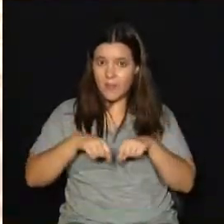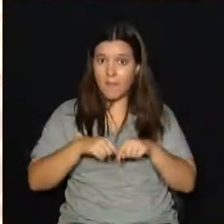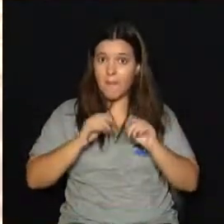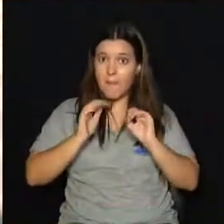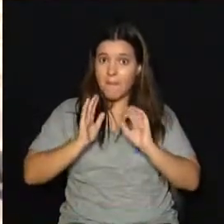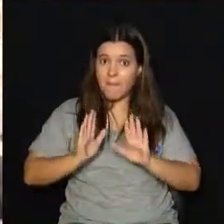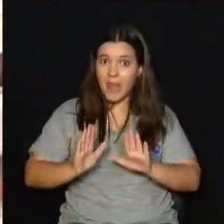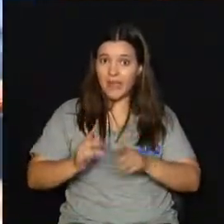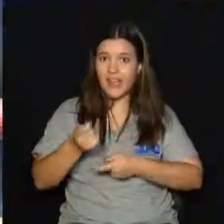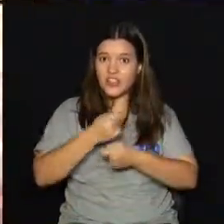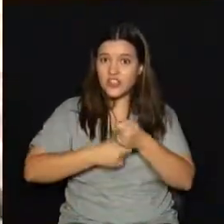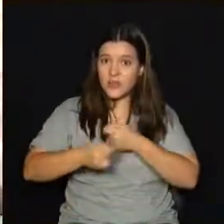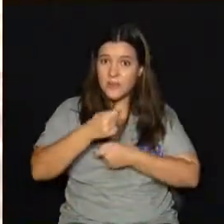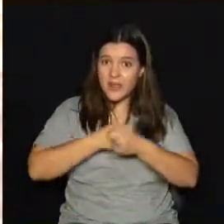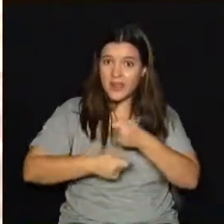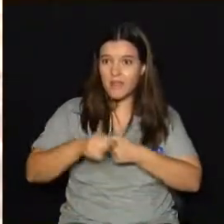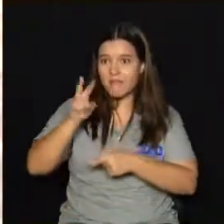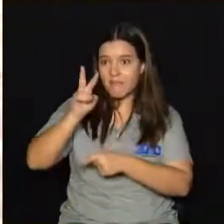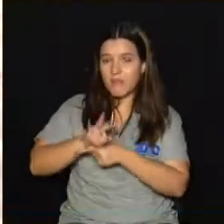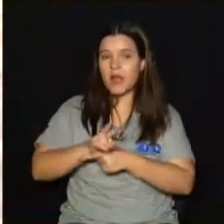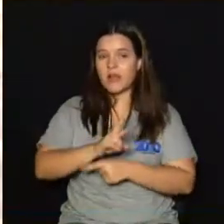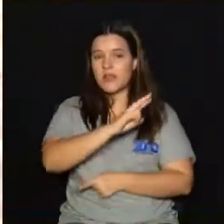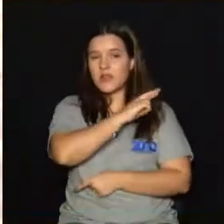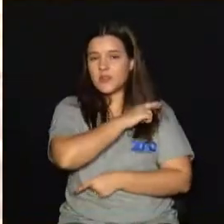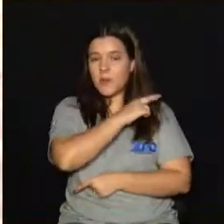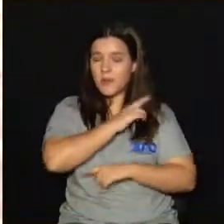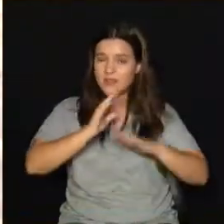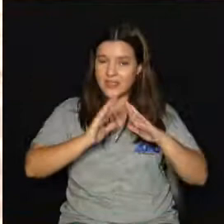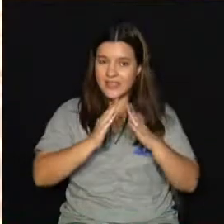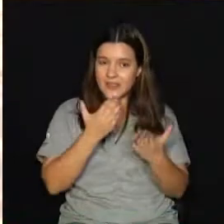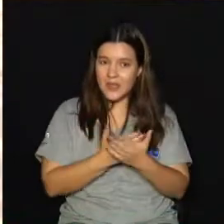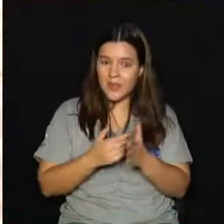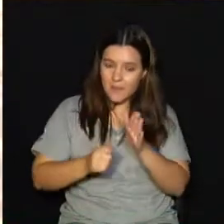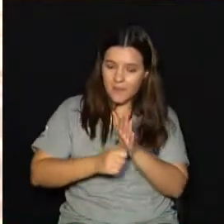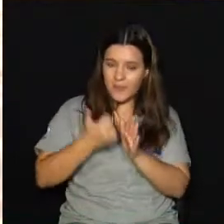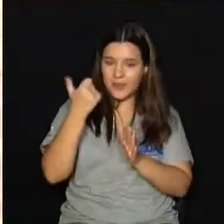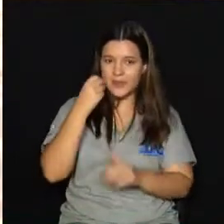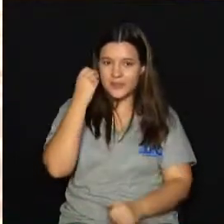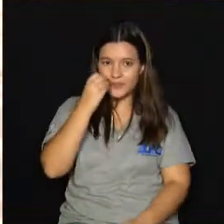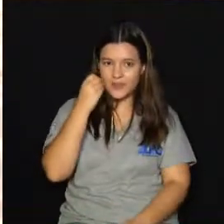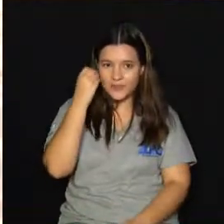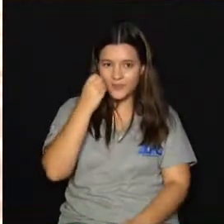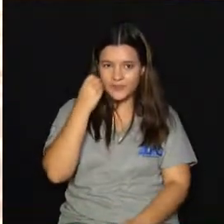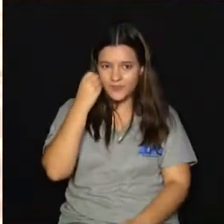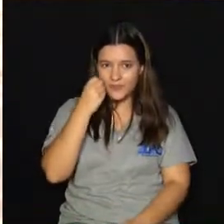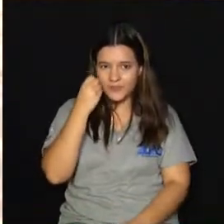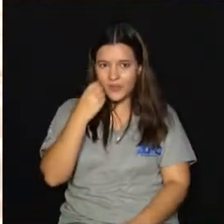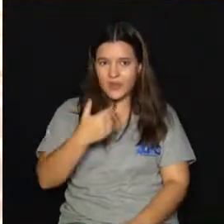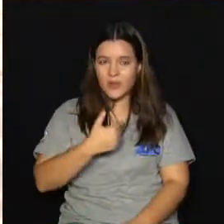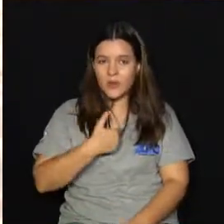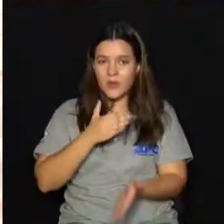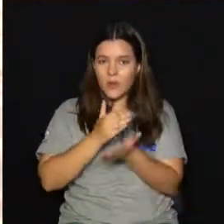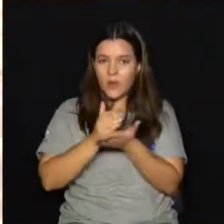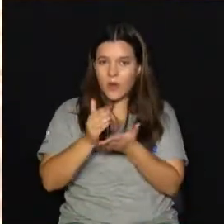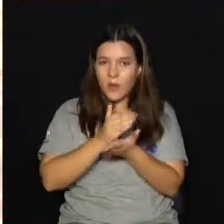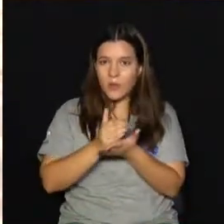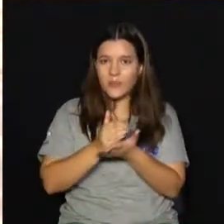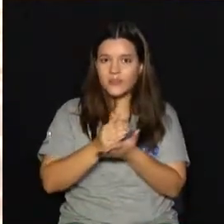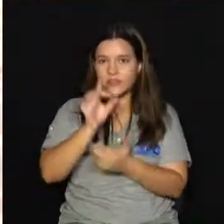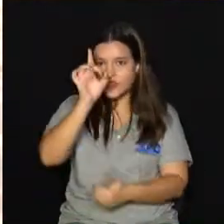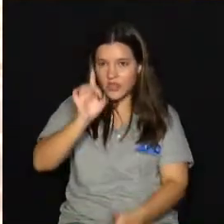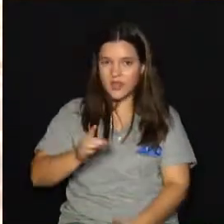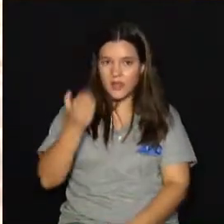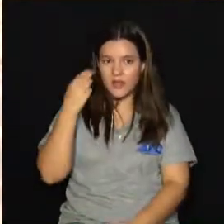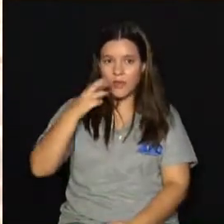como administradora do prédio, está sendo minha primeira vez, até porque assumi a direção em março, faz